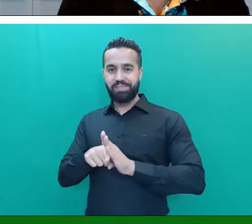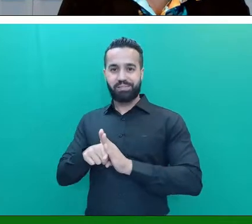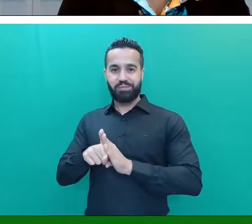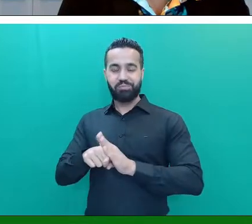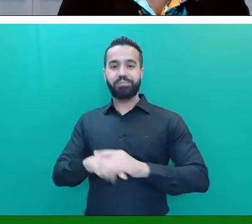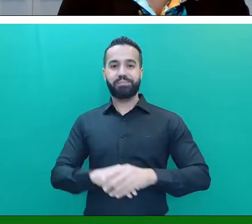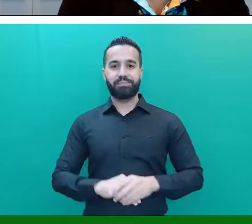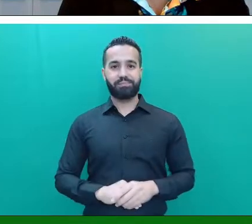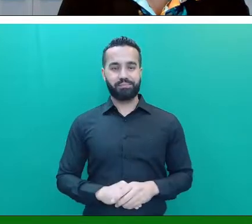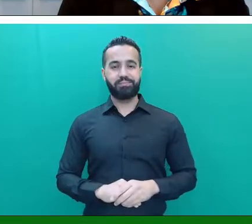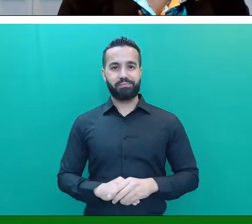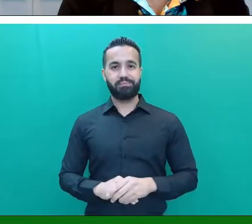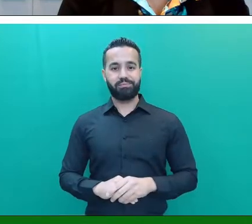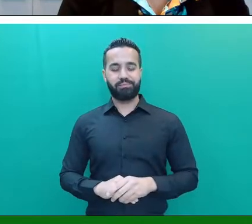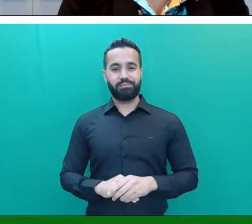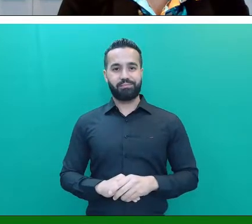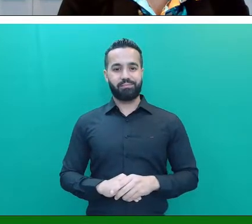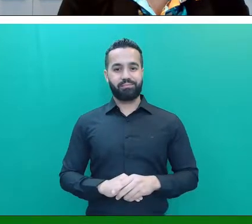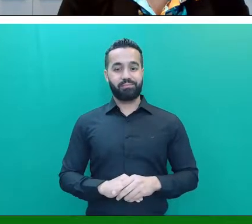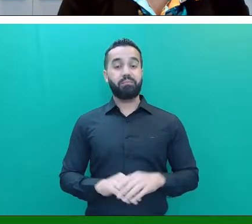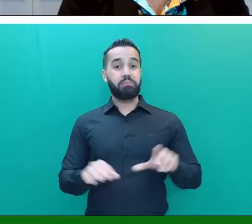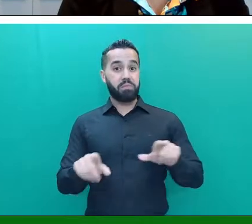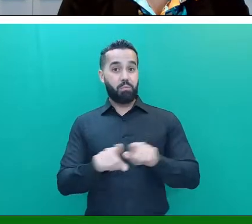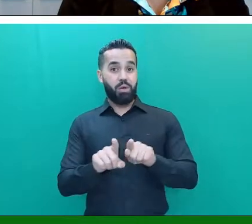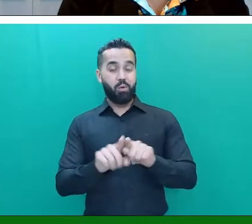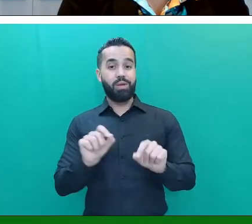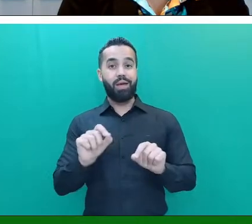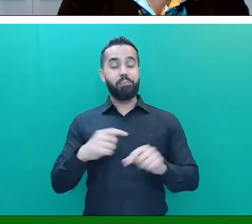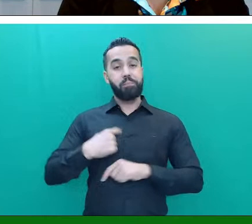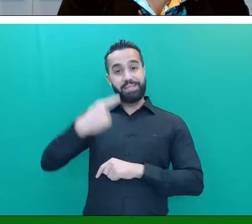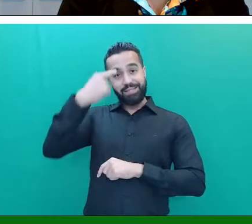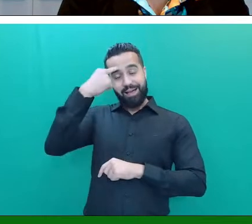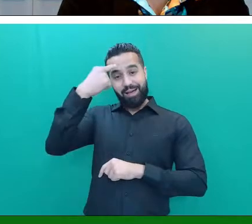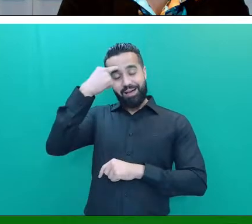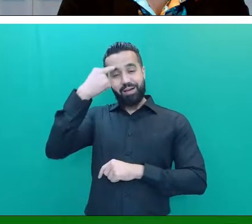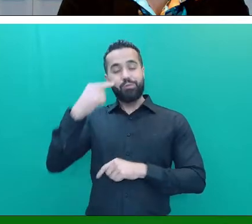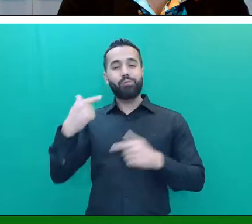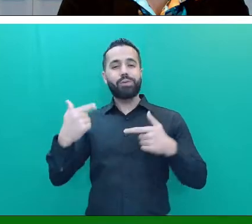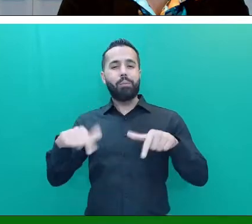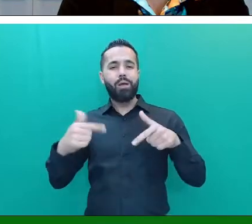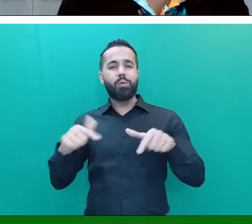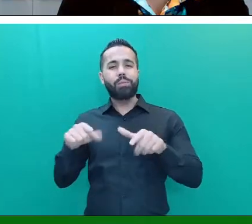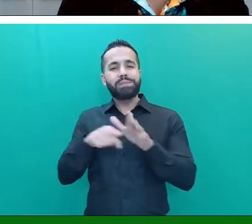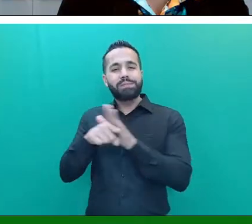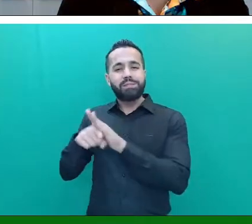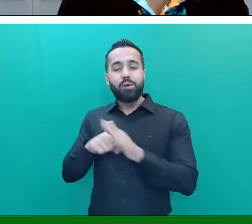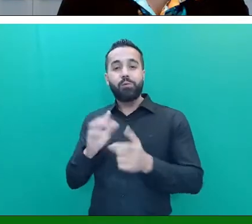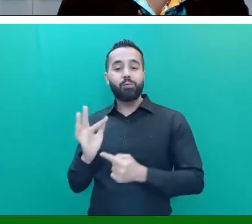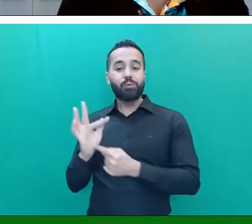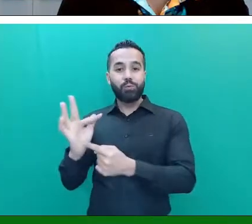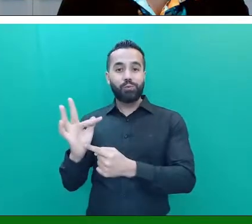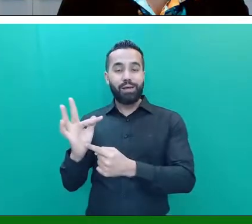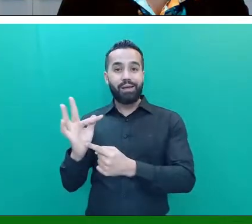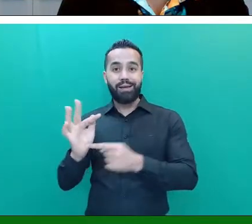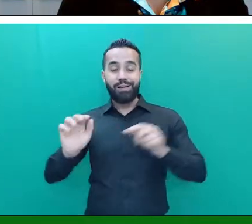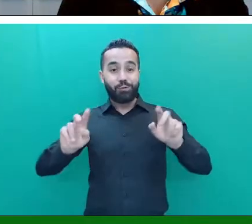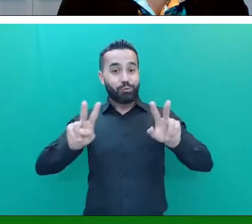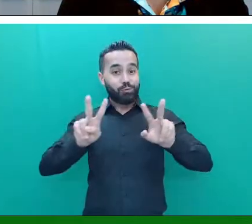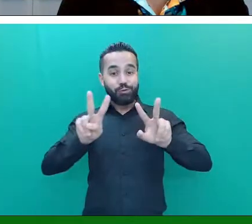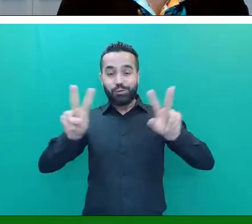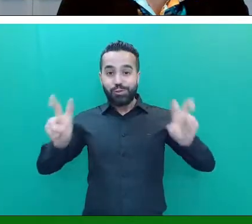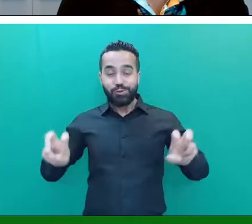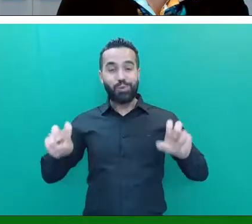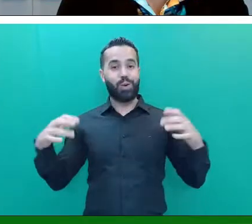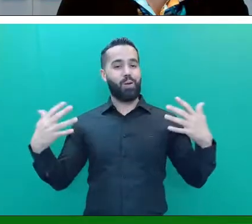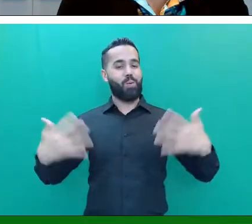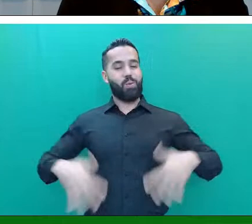é, relativamente a trabalhos futuros. Talvez aqui o título seja ambicioso demais para aquilo que